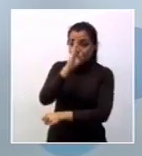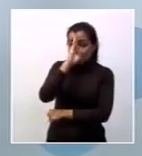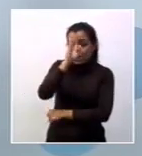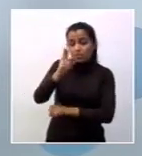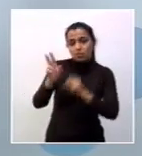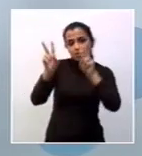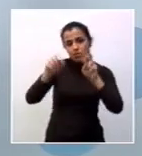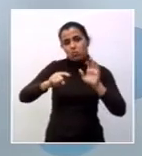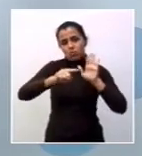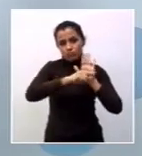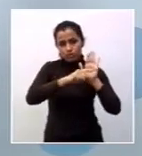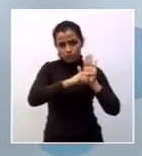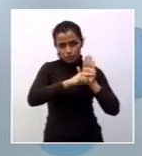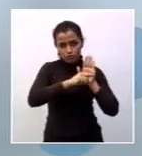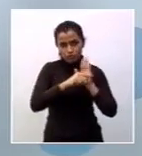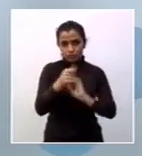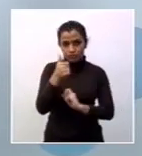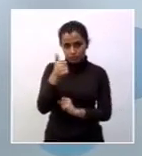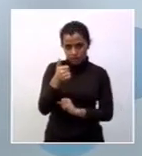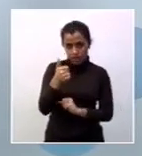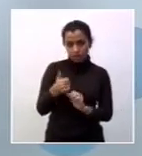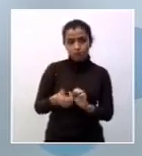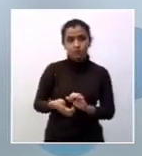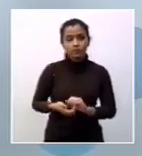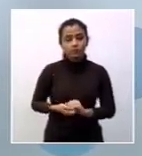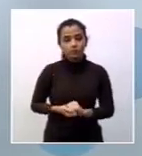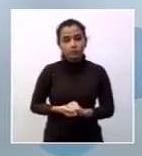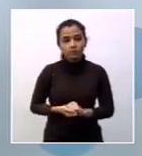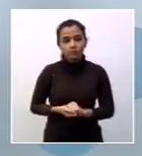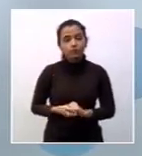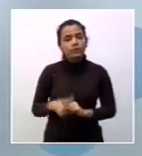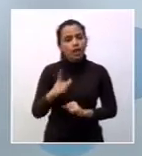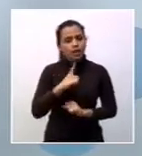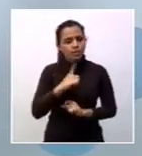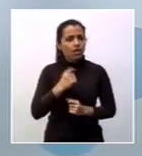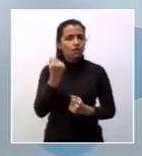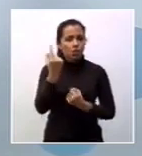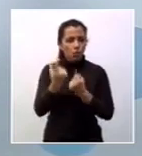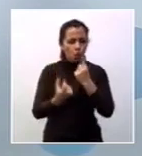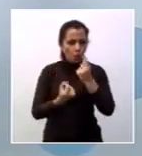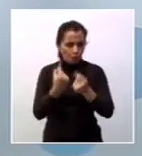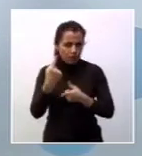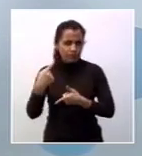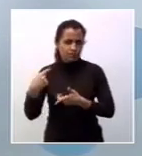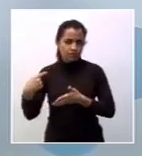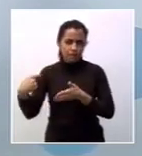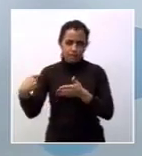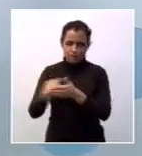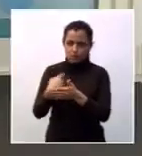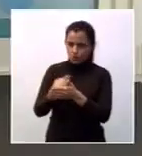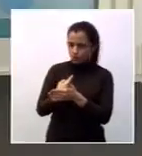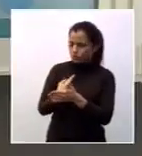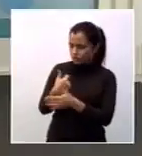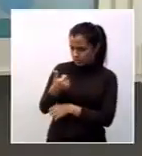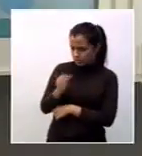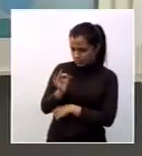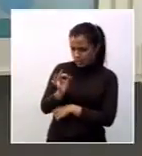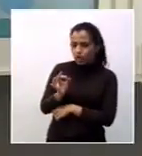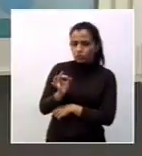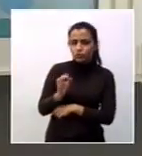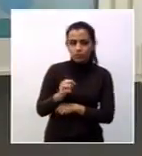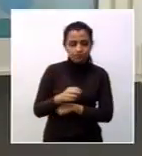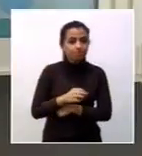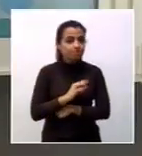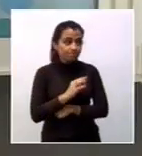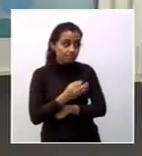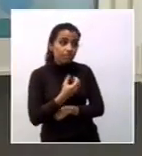tá? E a gente teve umas perguntas que a Ju estava me falando, que a gente vai retomar agora, né, Ju? Eu acho que